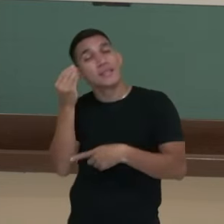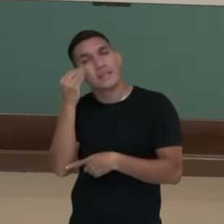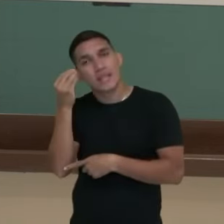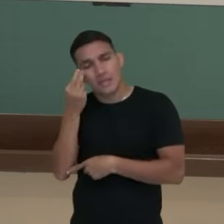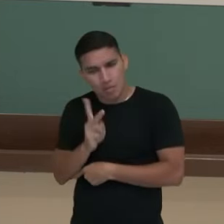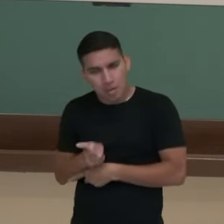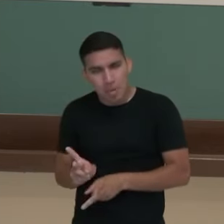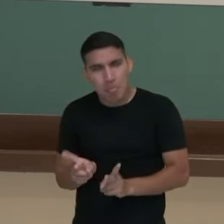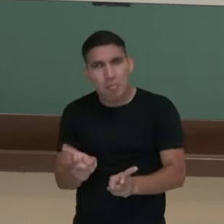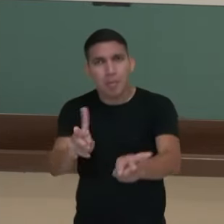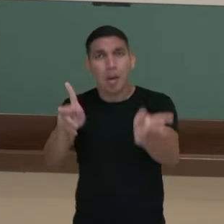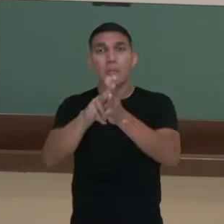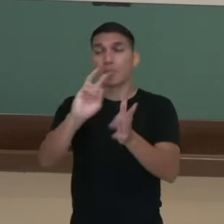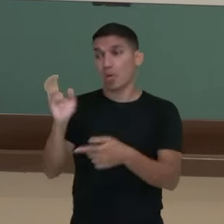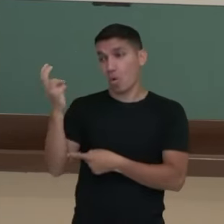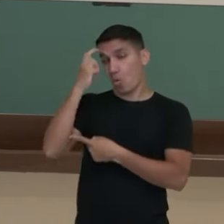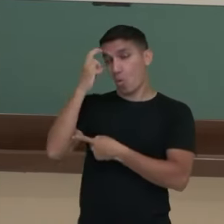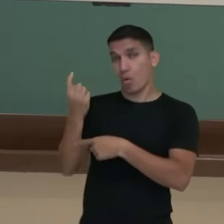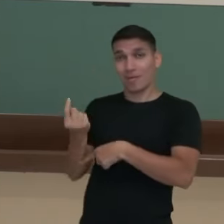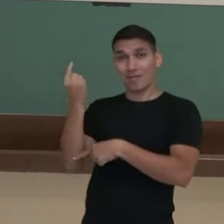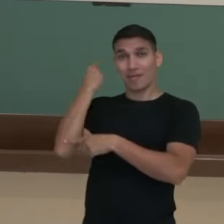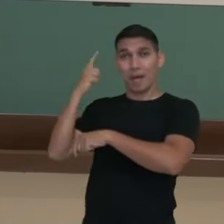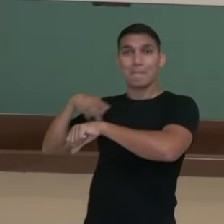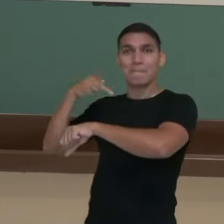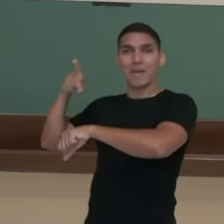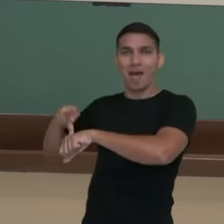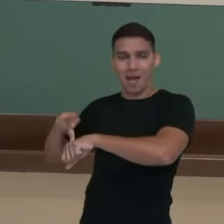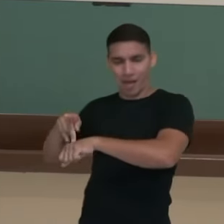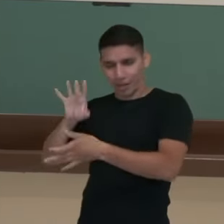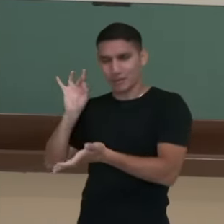da cultura do seu país de origem, né,